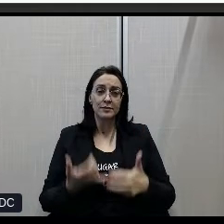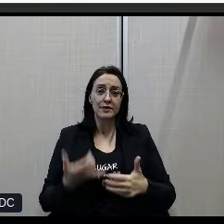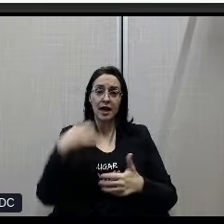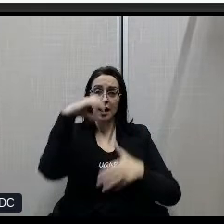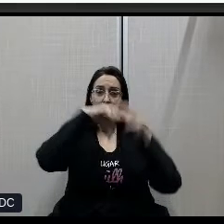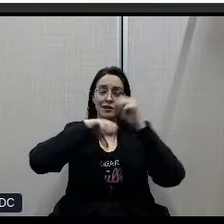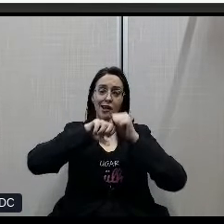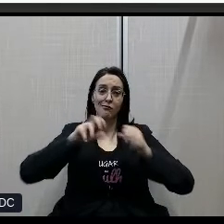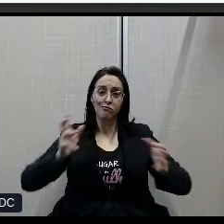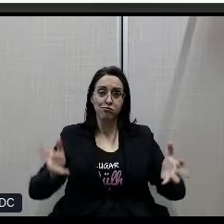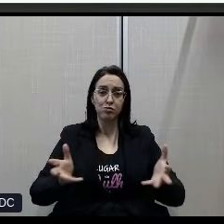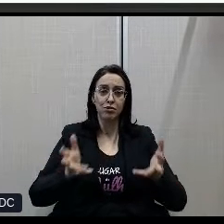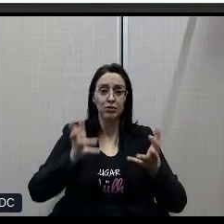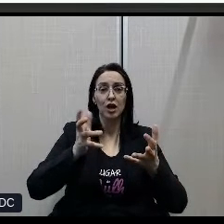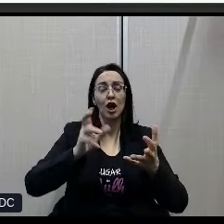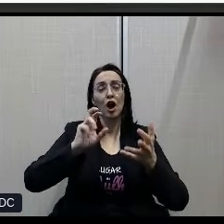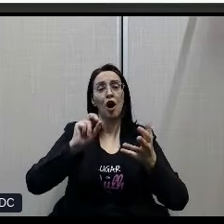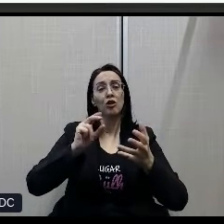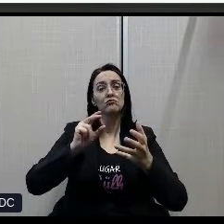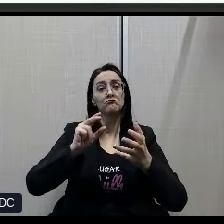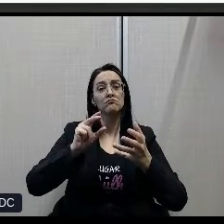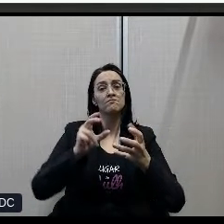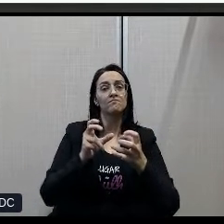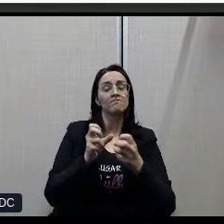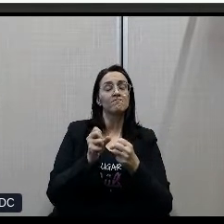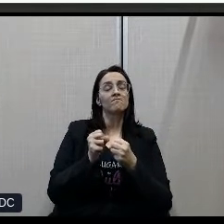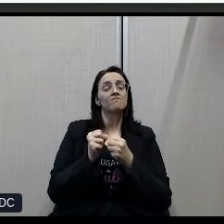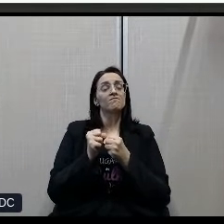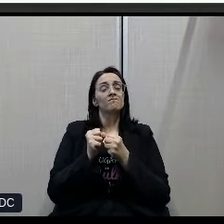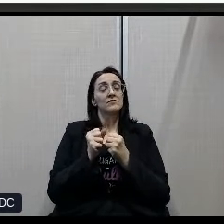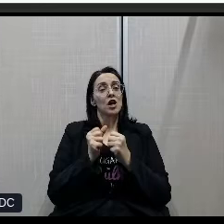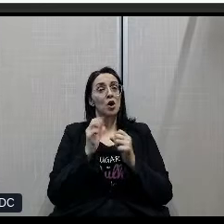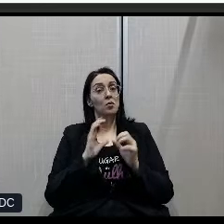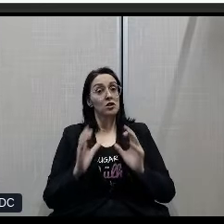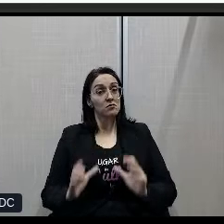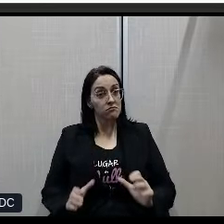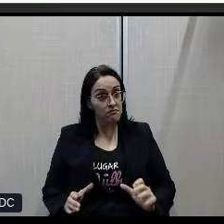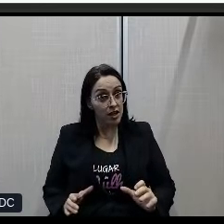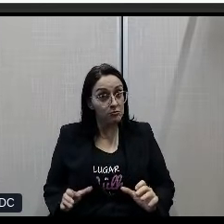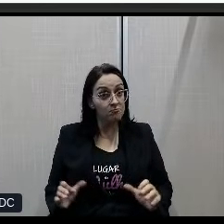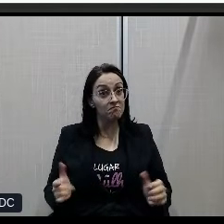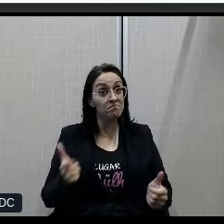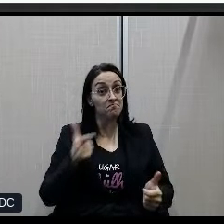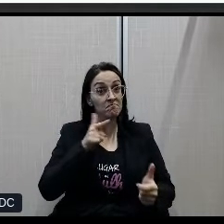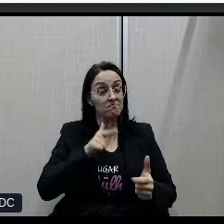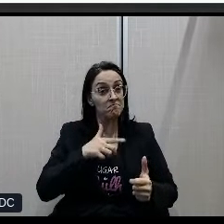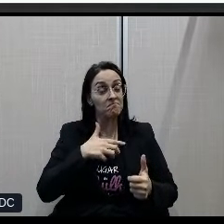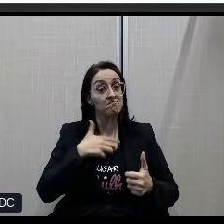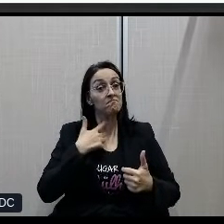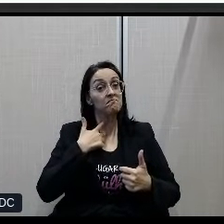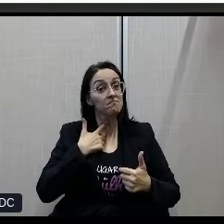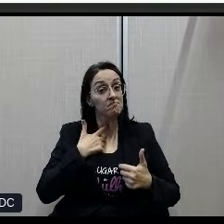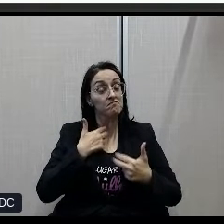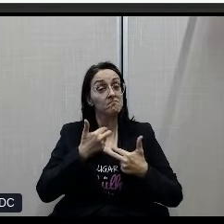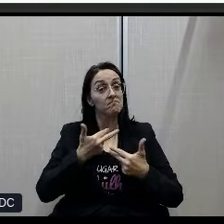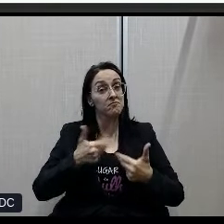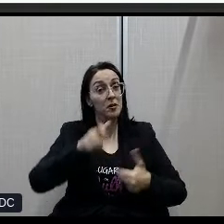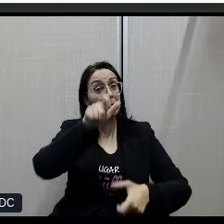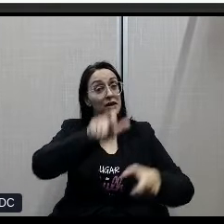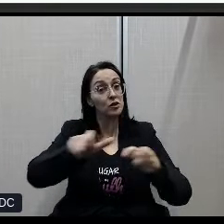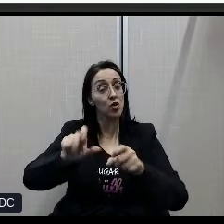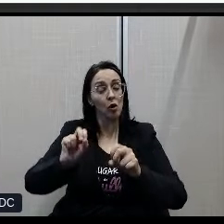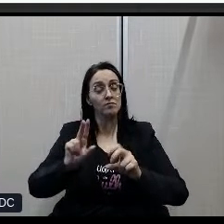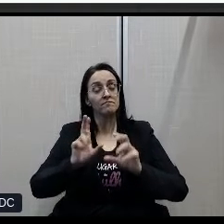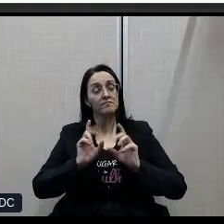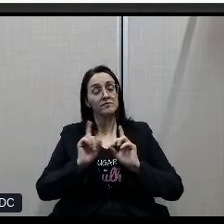aprender é estimular ou reprimir comportamentos desejáveis ou indesejáveis em uma pessoa. Em